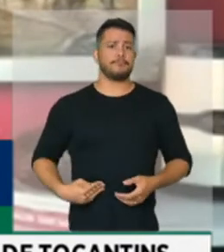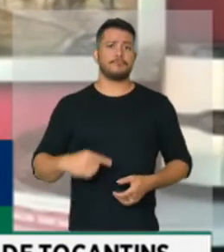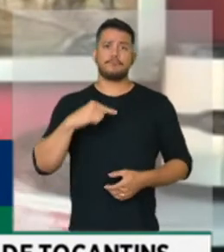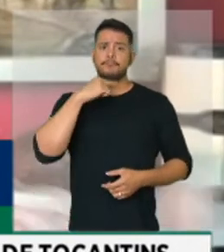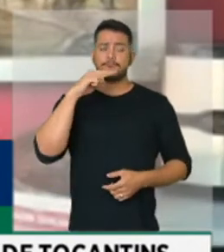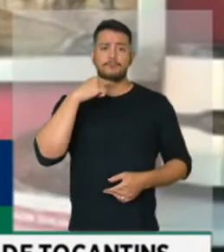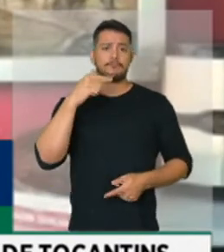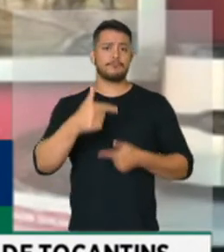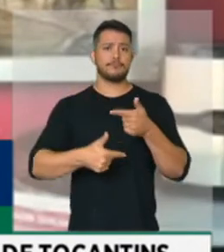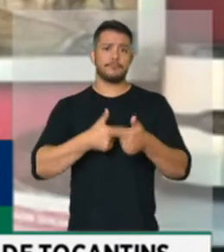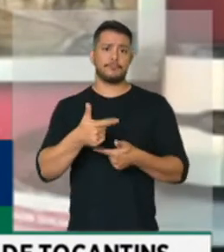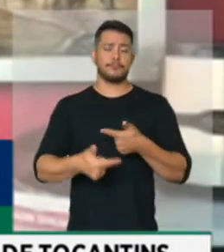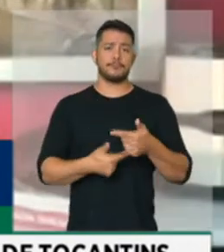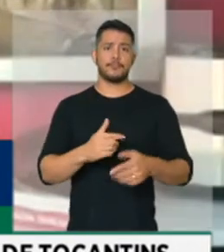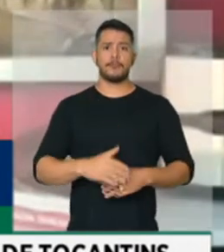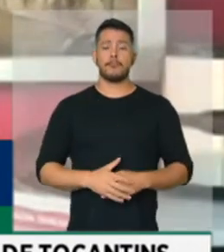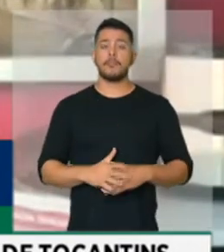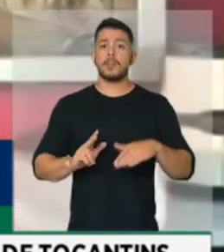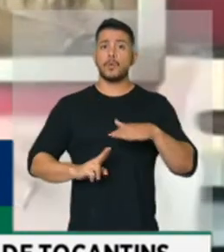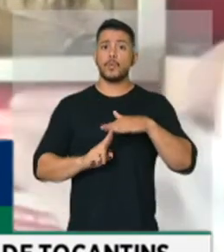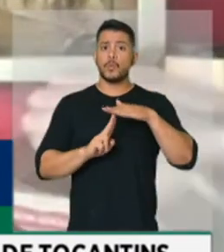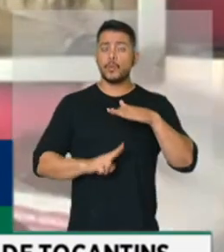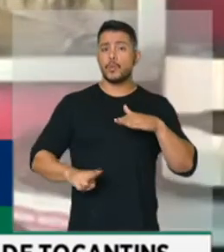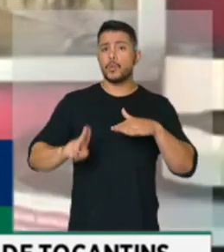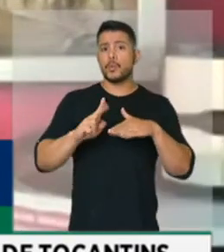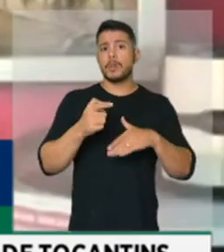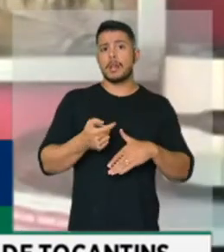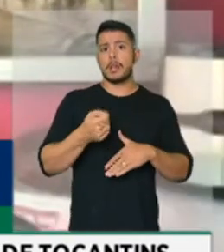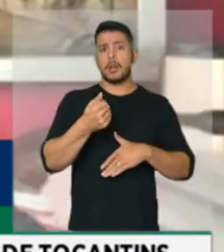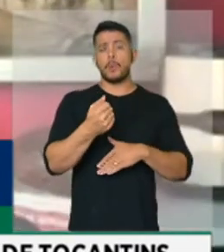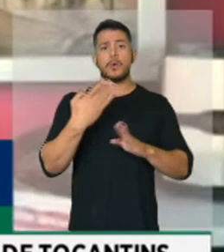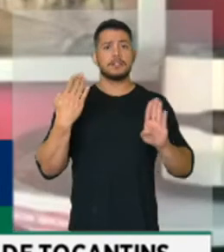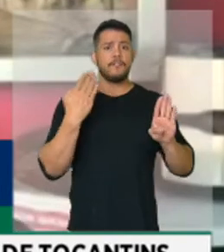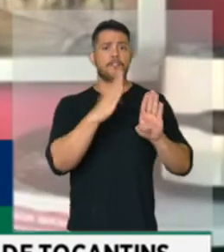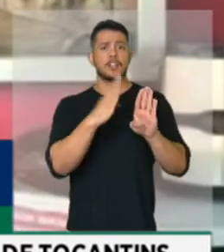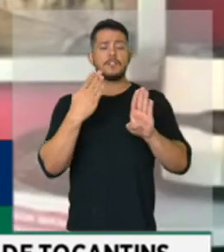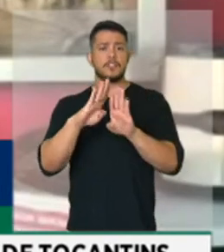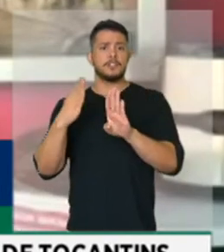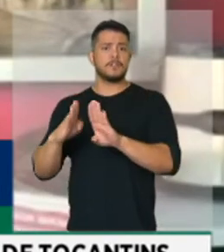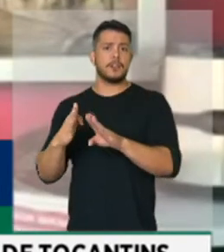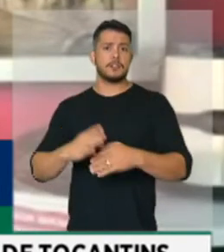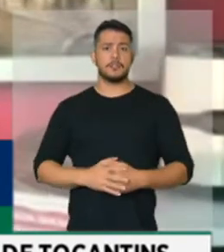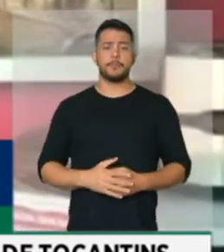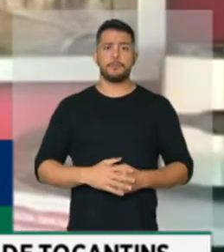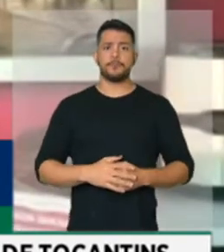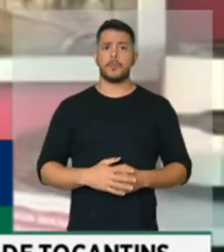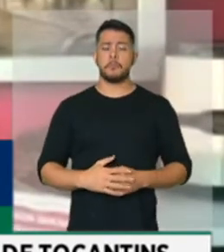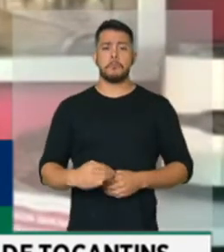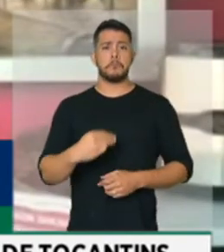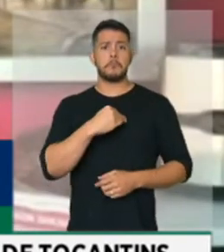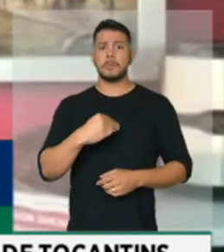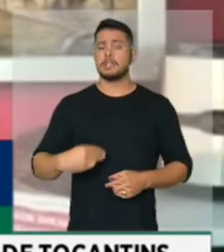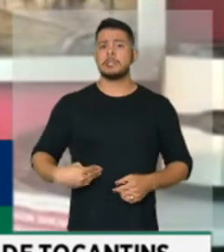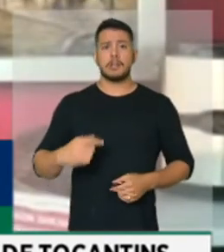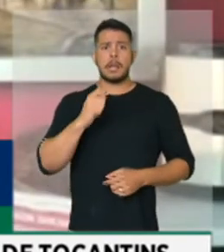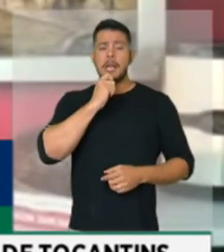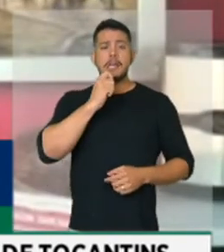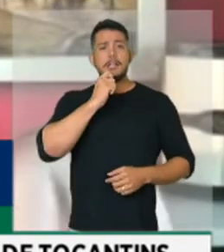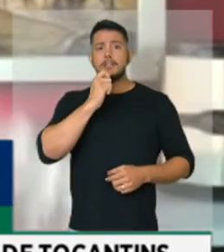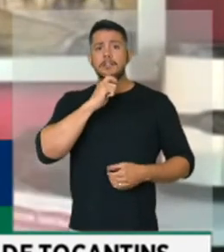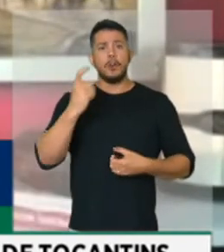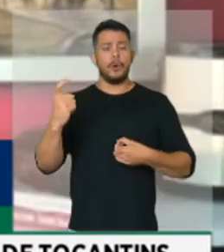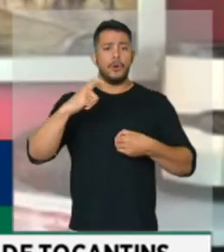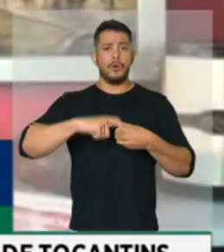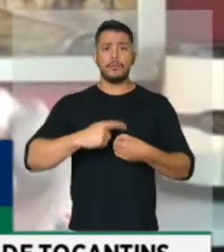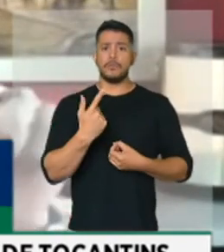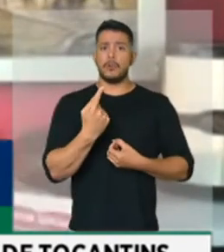As universidades estão para fechar e o ministro não estabeleceu prazo para recomposição dos orçamentos das universidades.